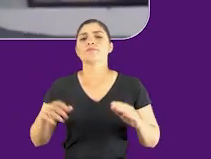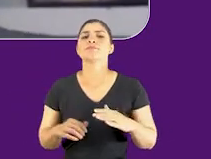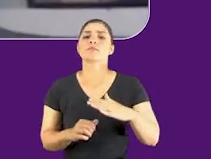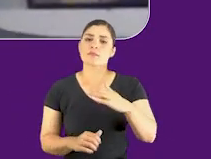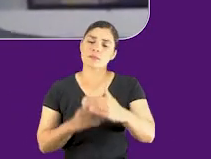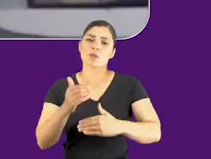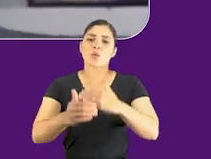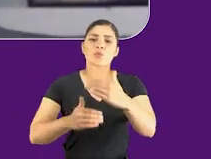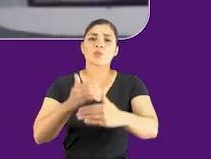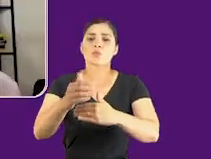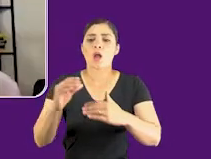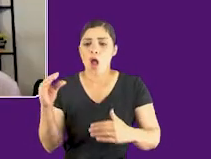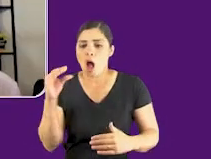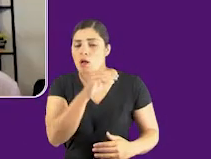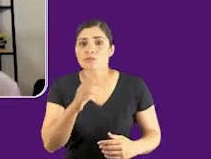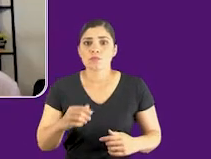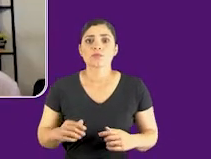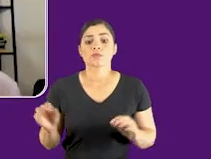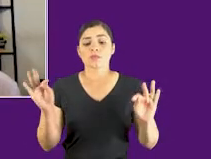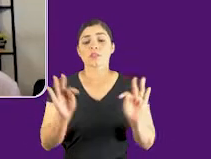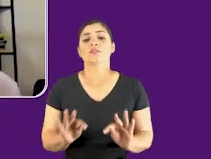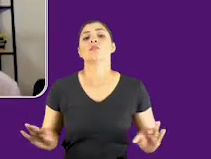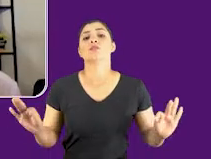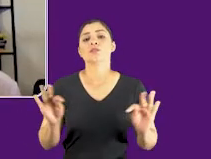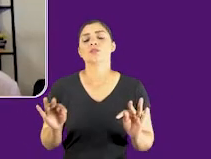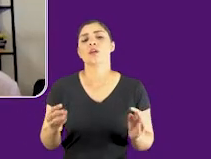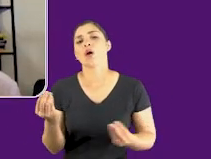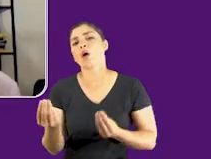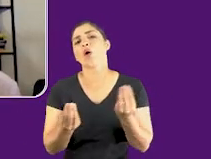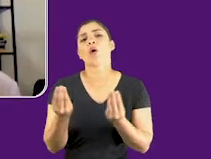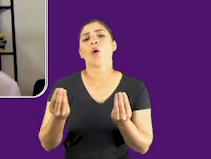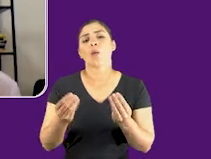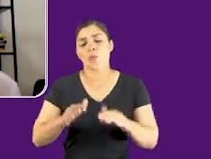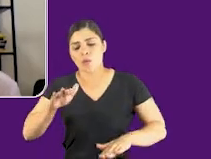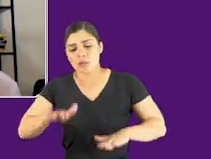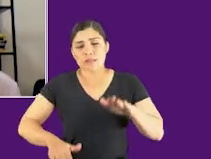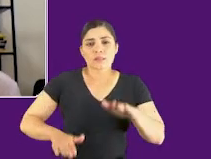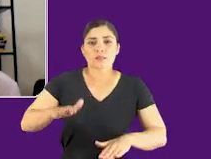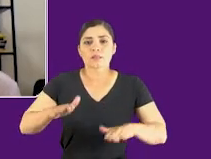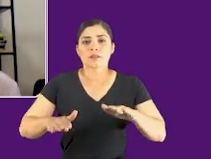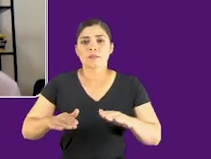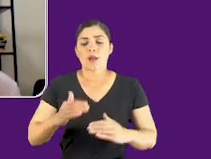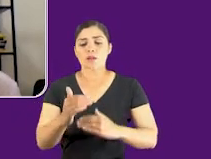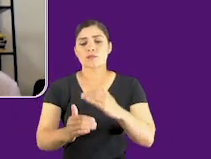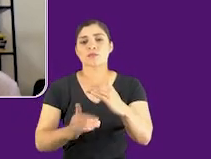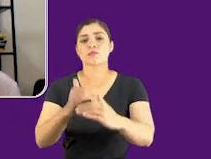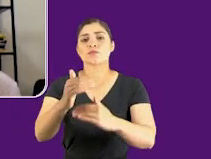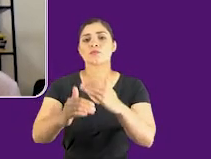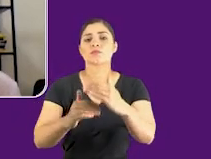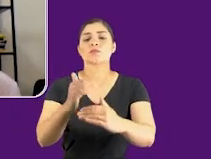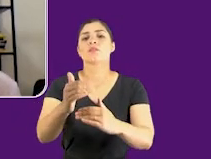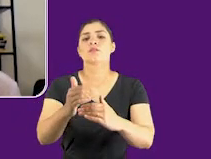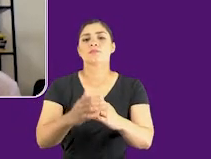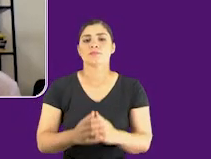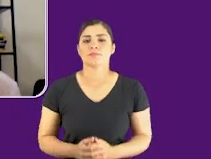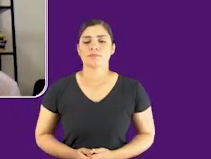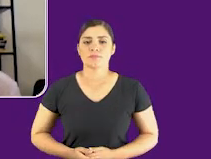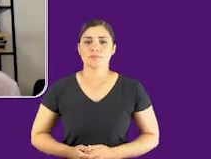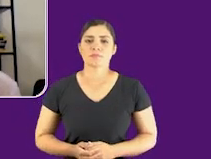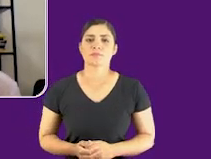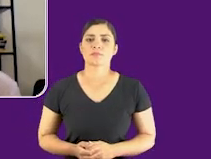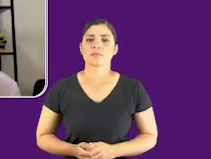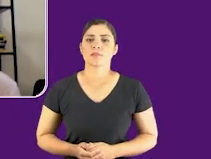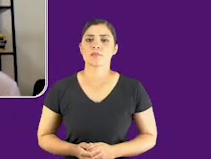e outras avanço mais rápido mais de perto das pessoas uma equilibrar essa evolução essas duas frentes